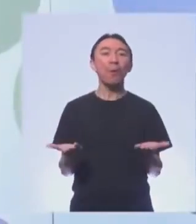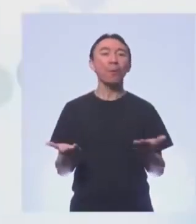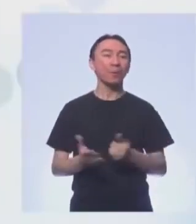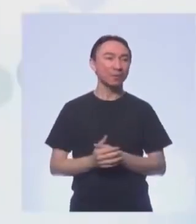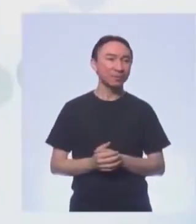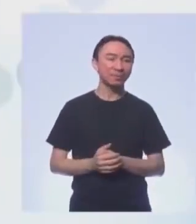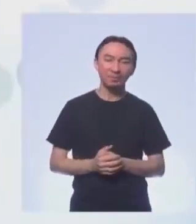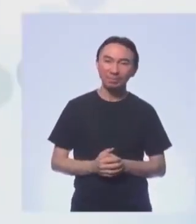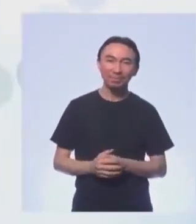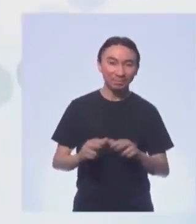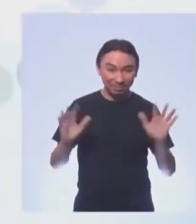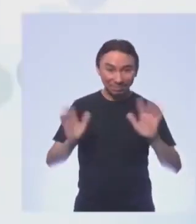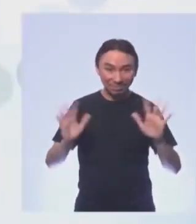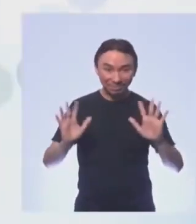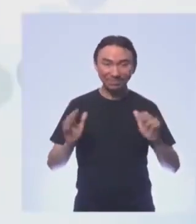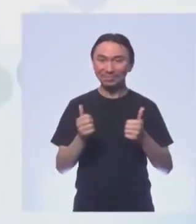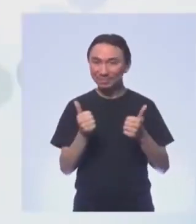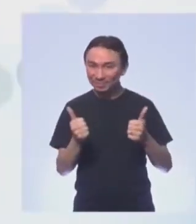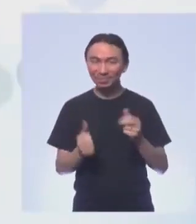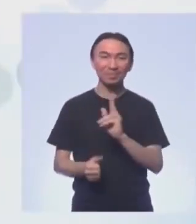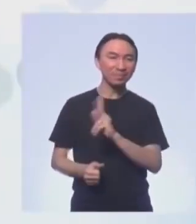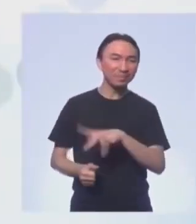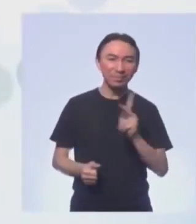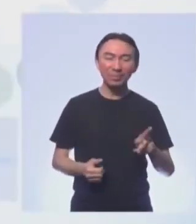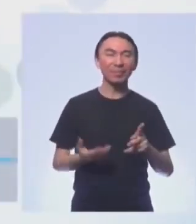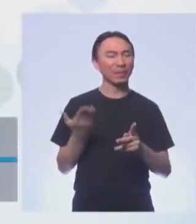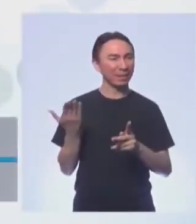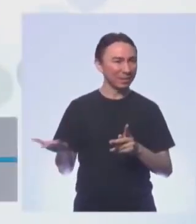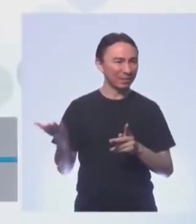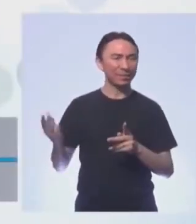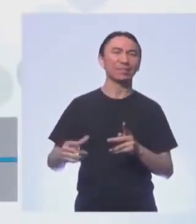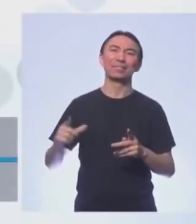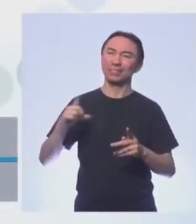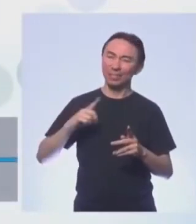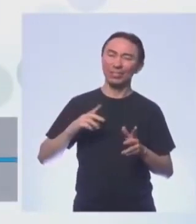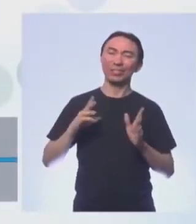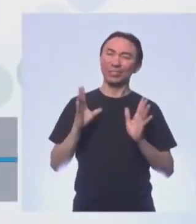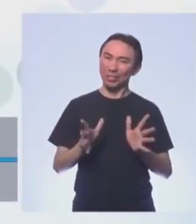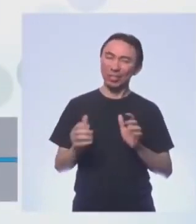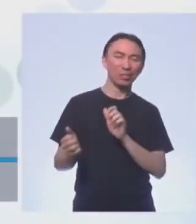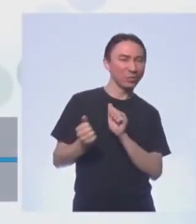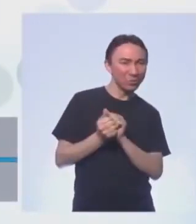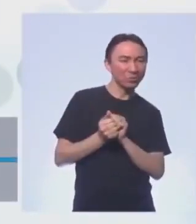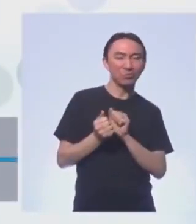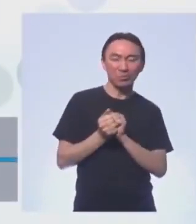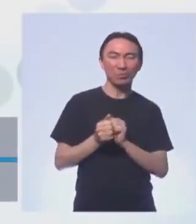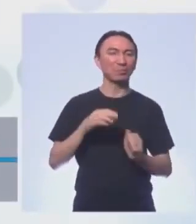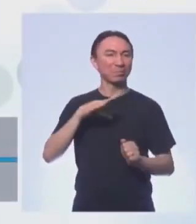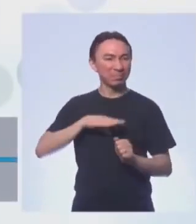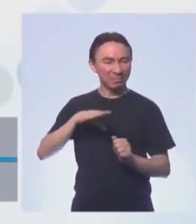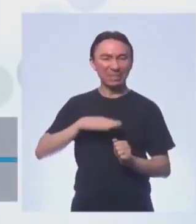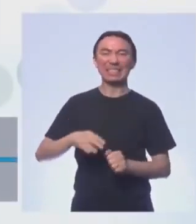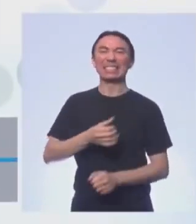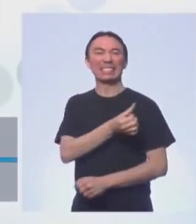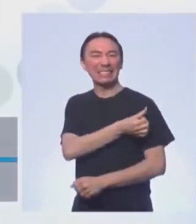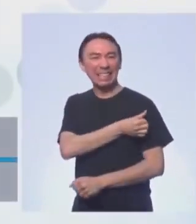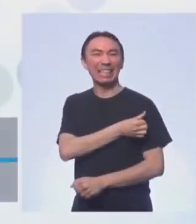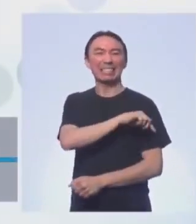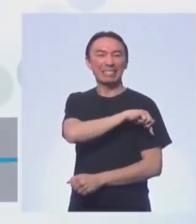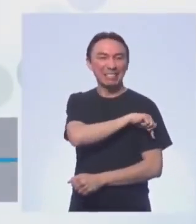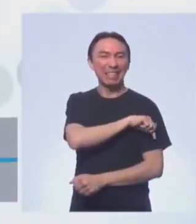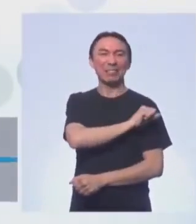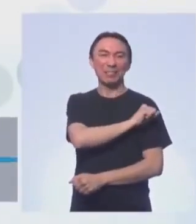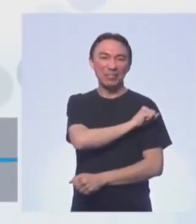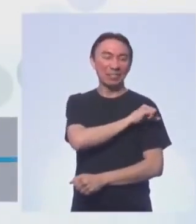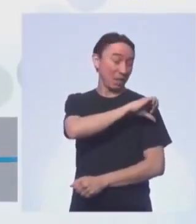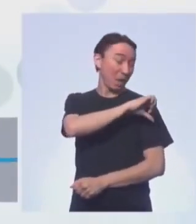professora Viviane, olá, alunos e professores. Professora Viviane já tem cadeira cativa aqui nas aulas de língua portuguesa. É no sexto, é no sétimo, é no oitavo, agora